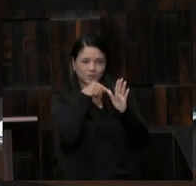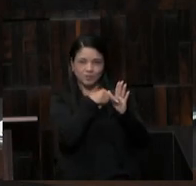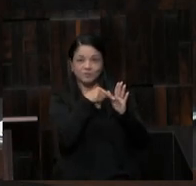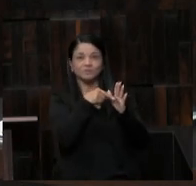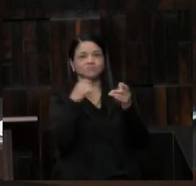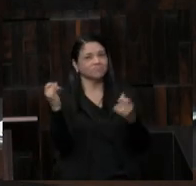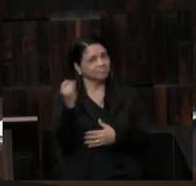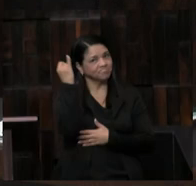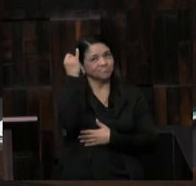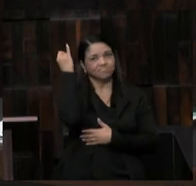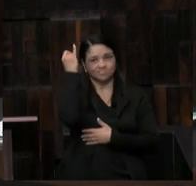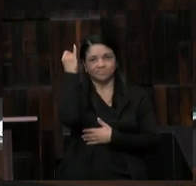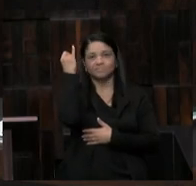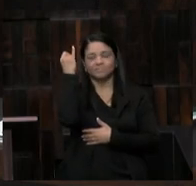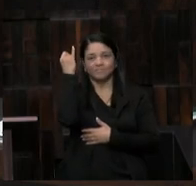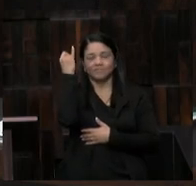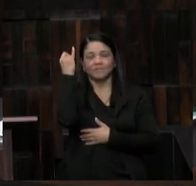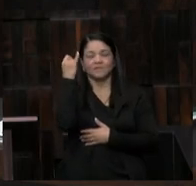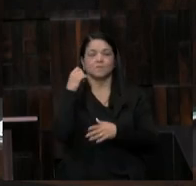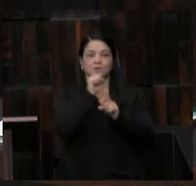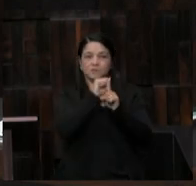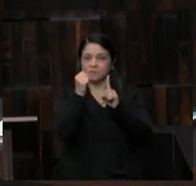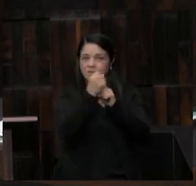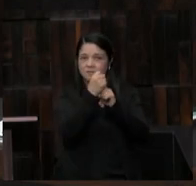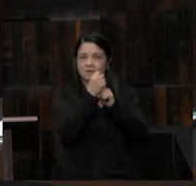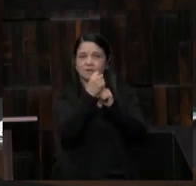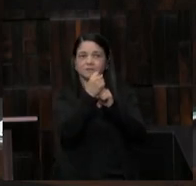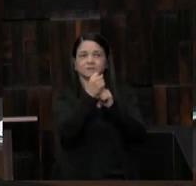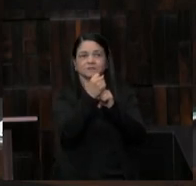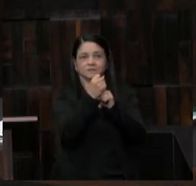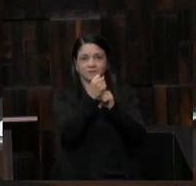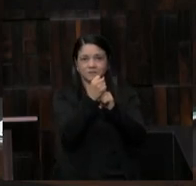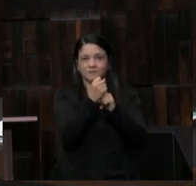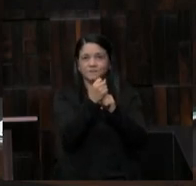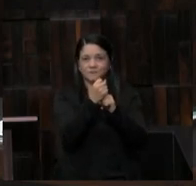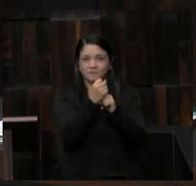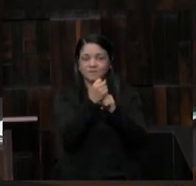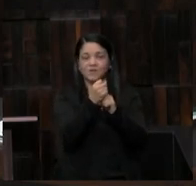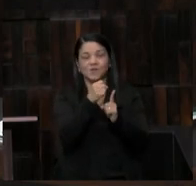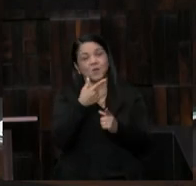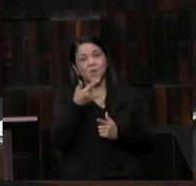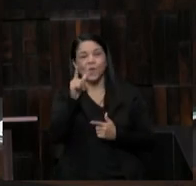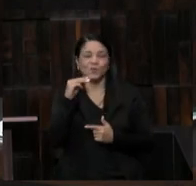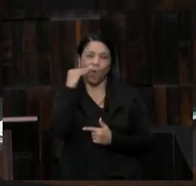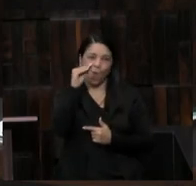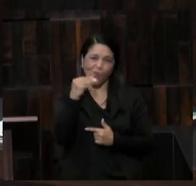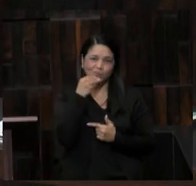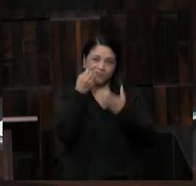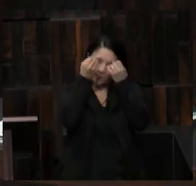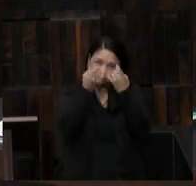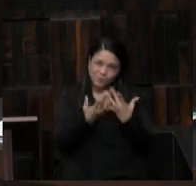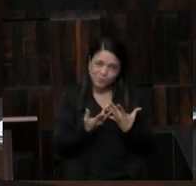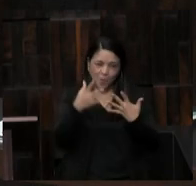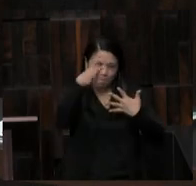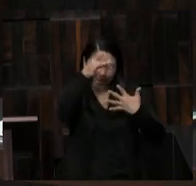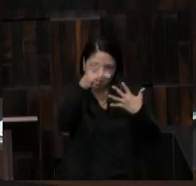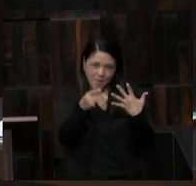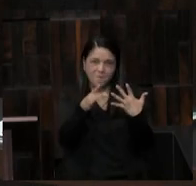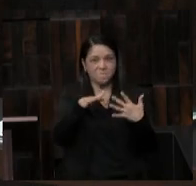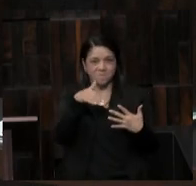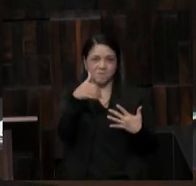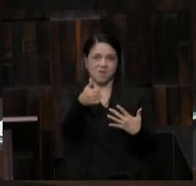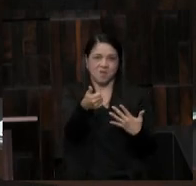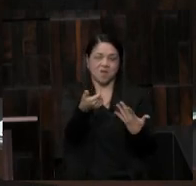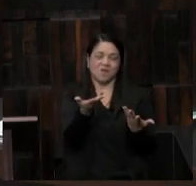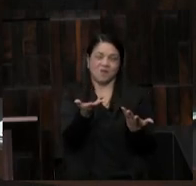tão importante, né, para a nossa sociedade. E, em outra oportunidade, a gente consegue explicar melhor a respeito do projeto,